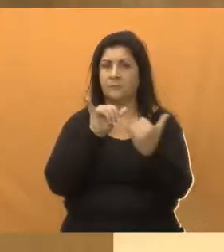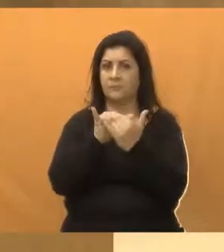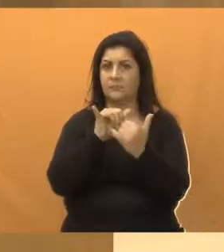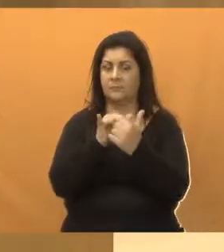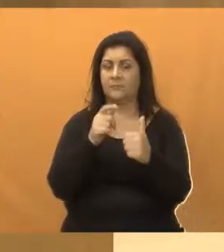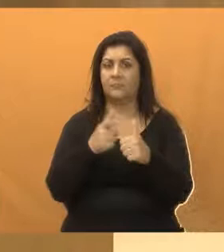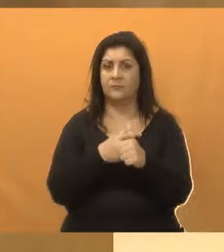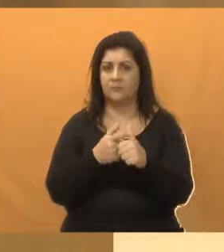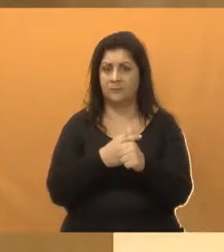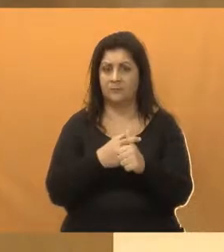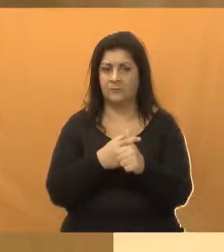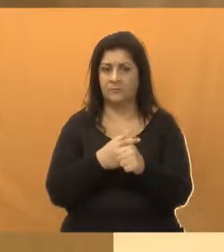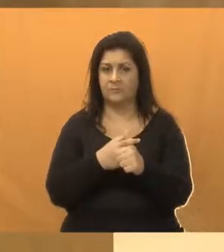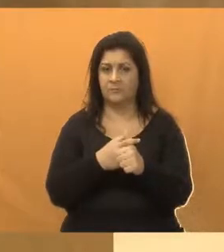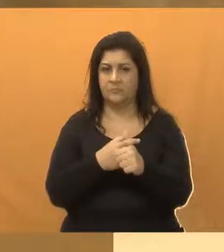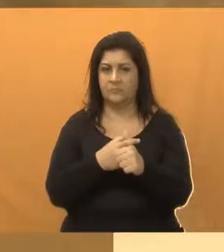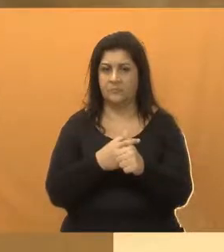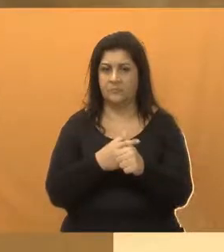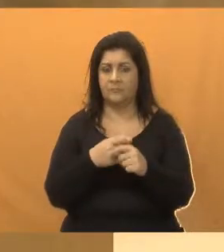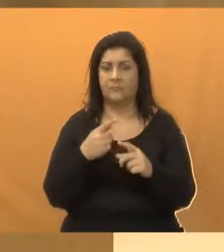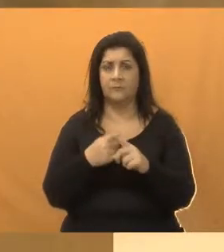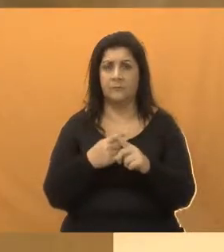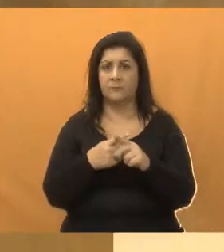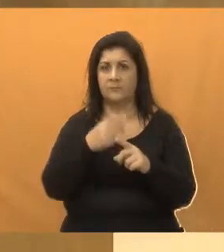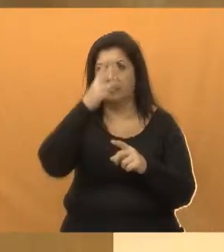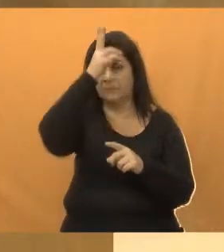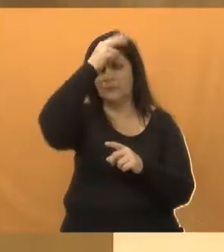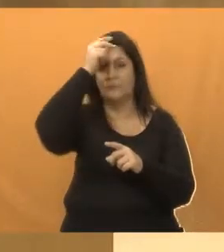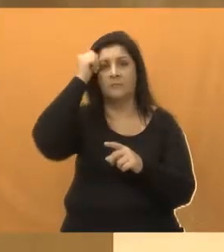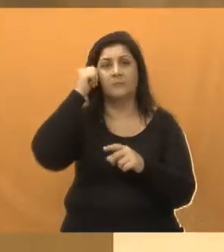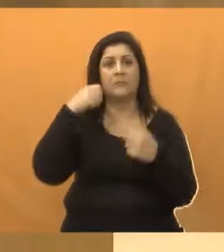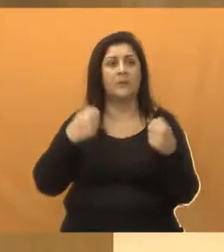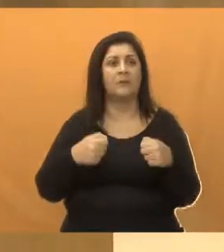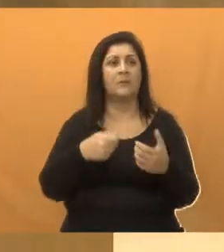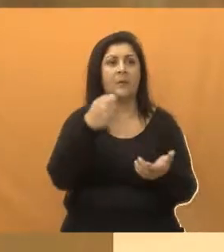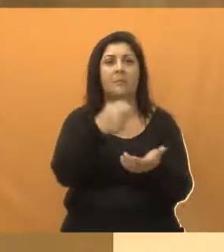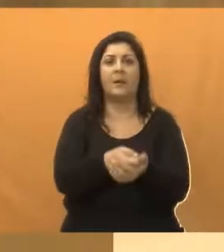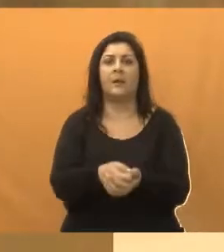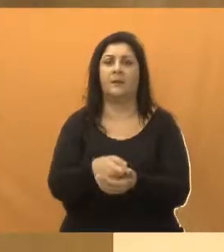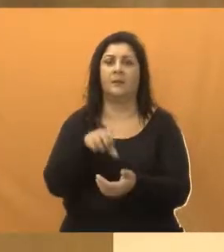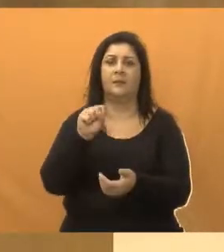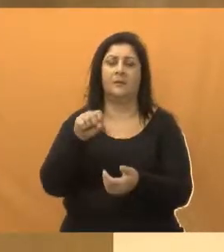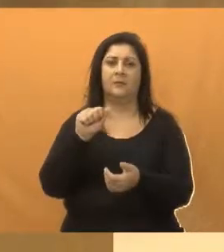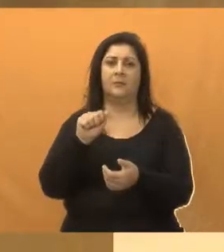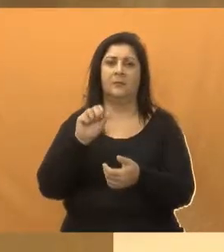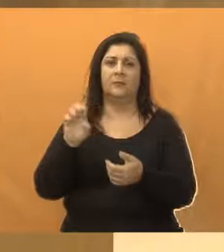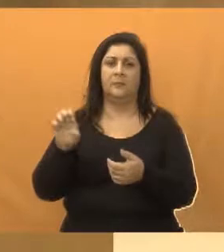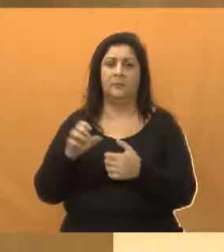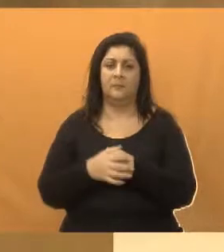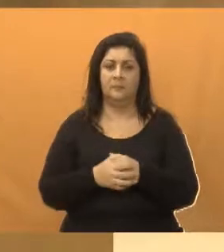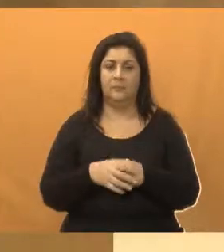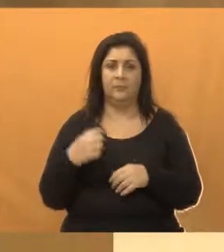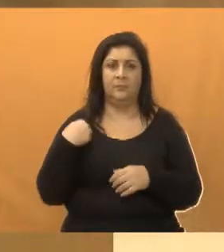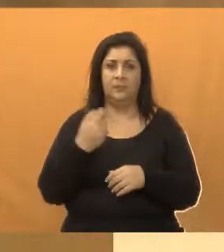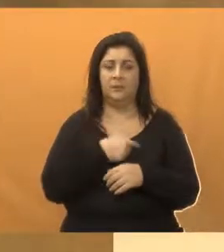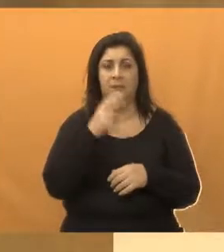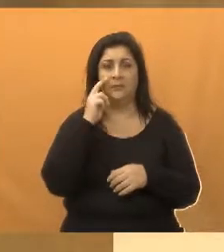dívida que o próprio prefeito vai ter que tirar dinheiro do orçamento público e pagar o SAI. E nós estamos vendo